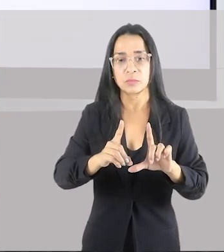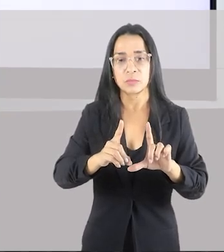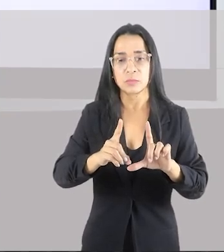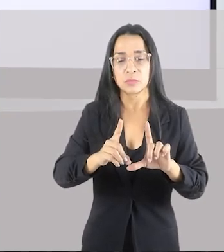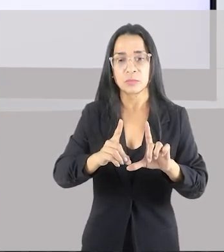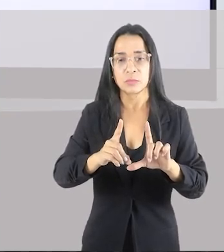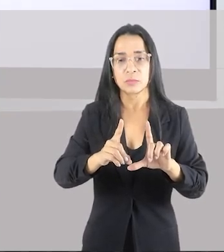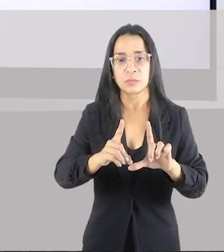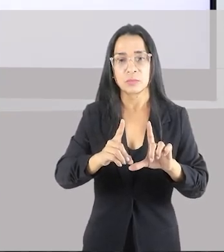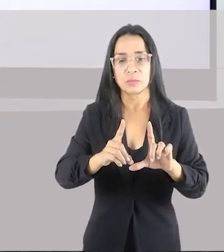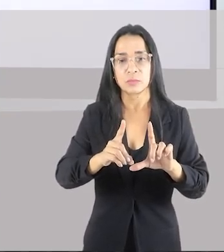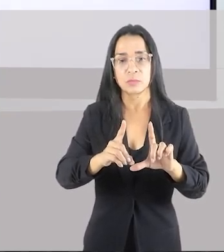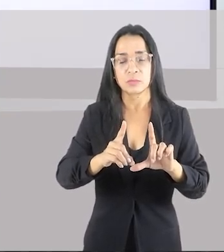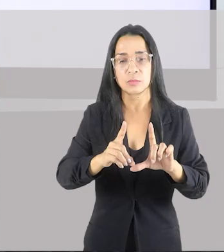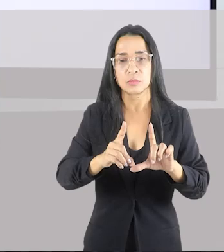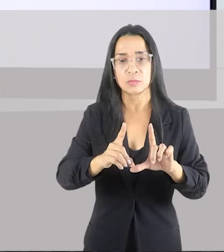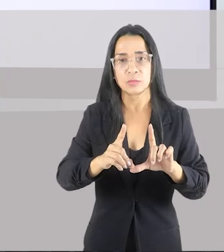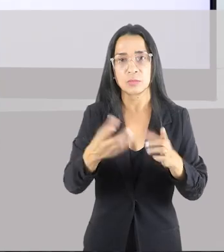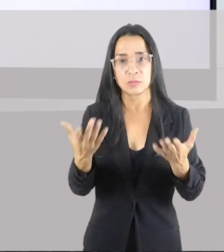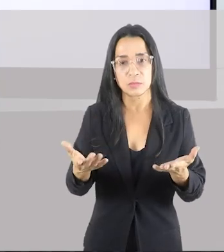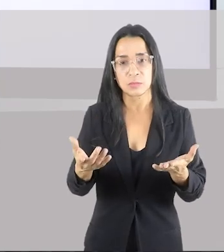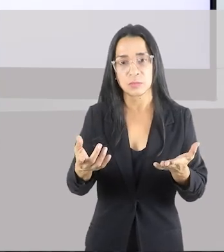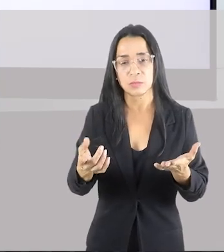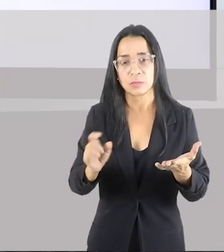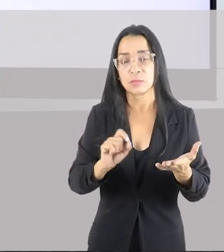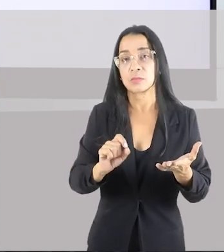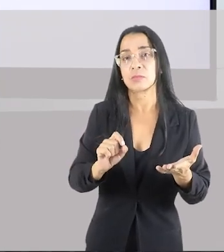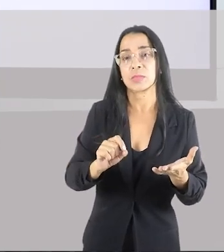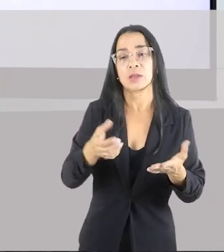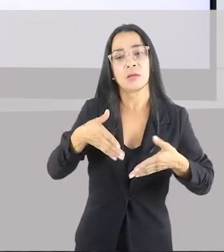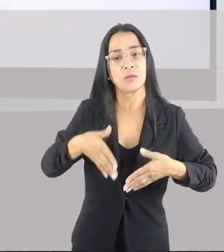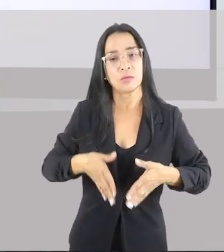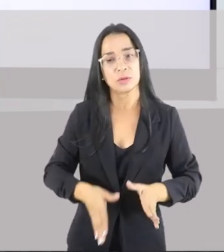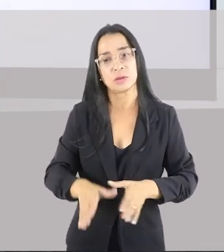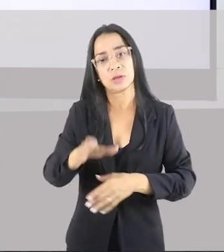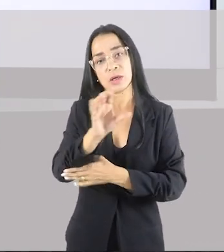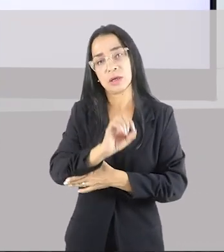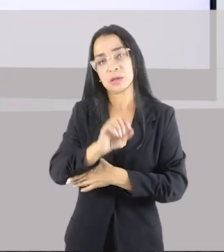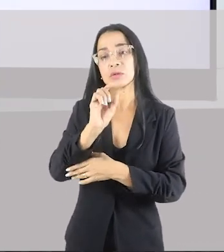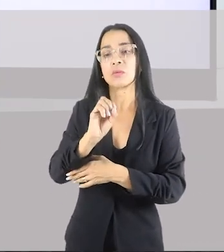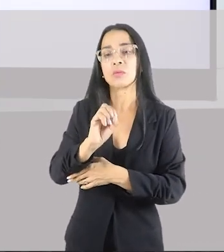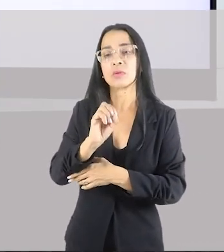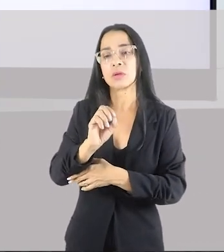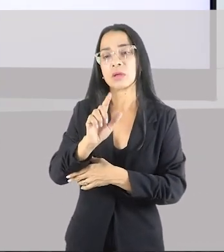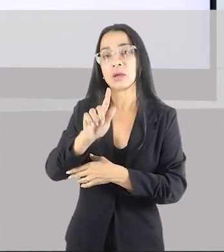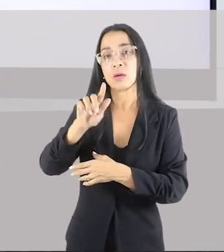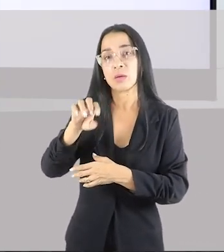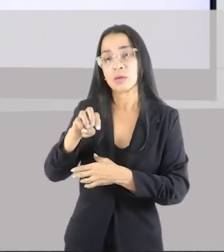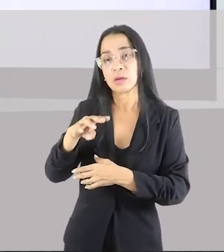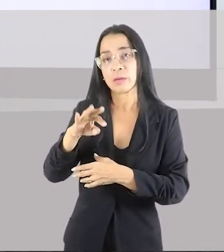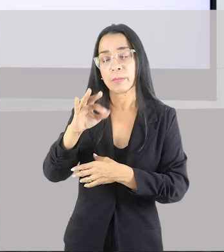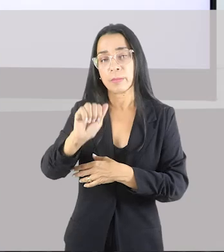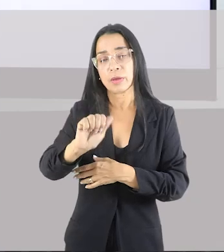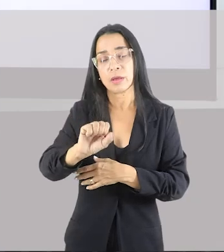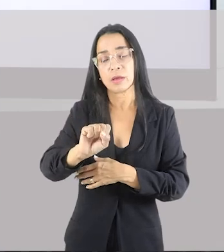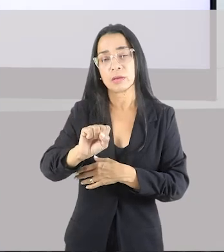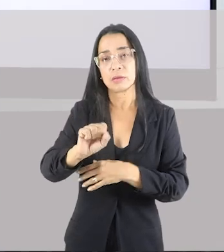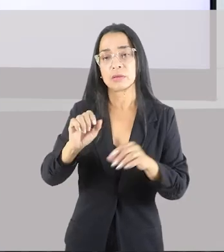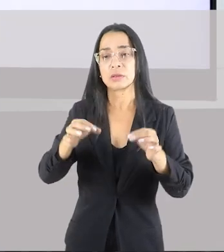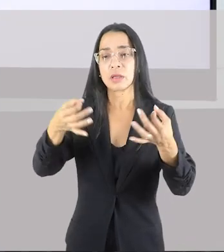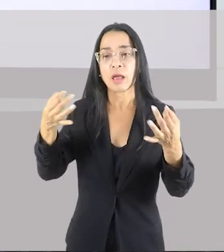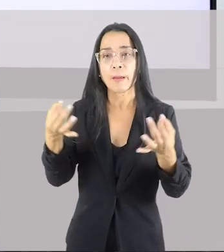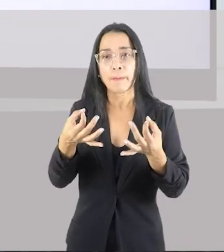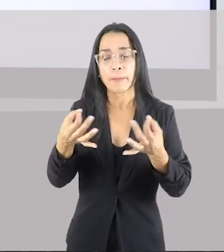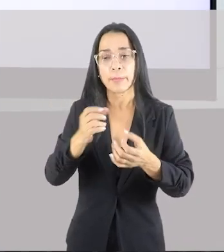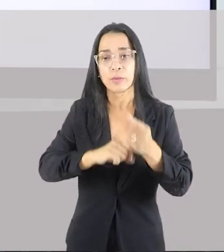ovulação a partir da puberdade. Gente, não se nasce já com os gametas prontos. O que foi que a gente falou? Começa-se a fazer